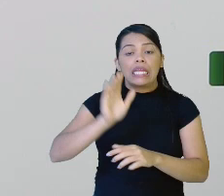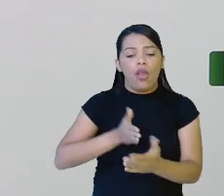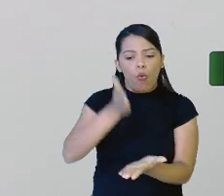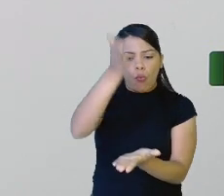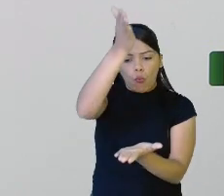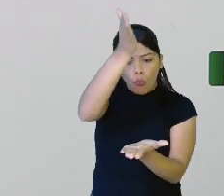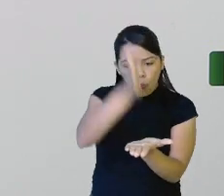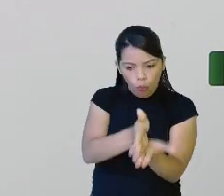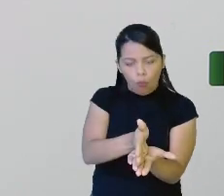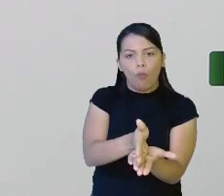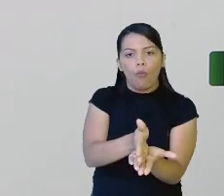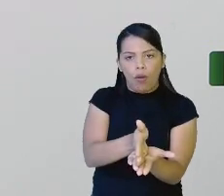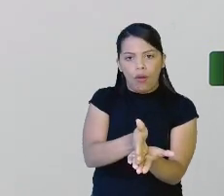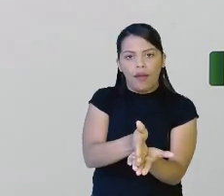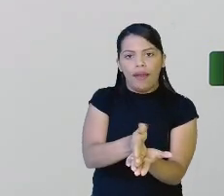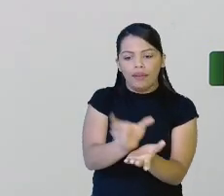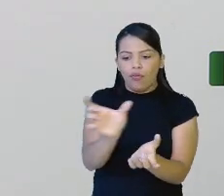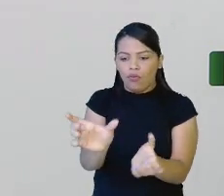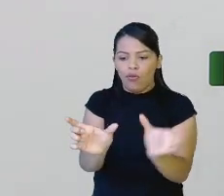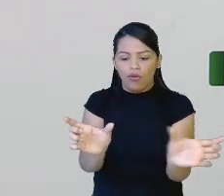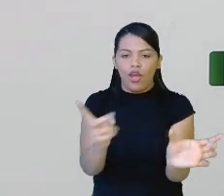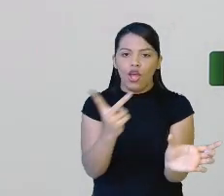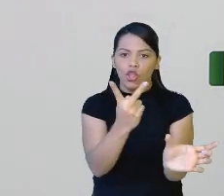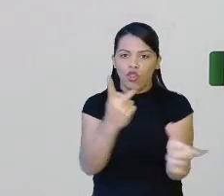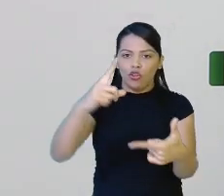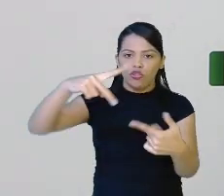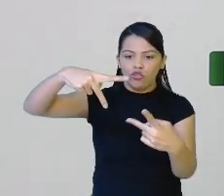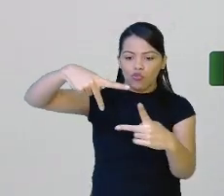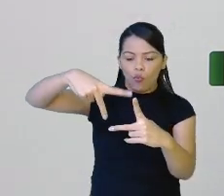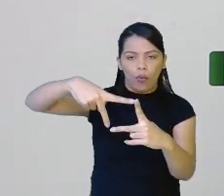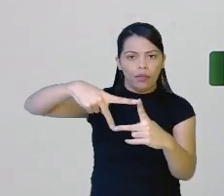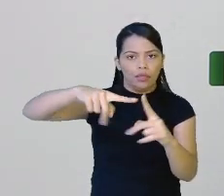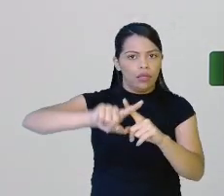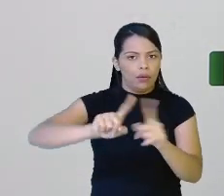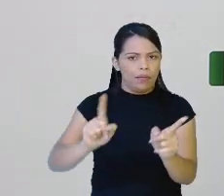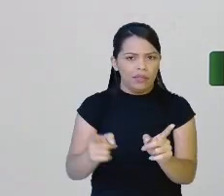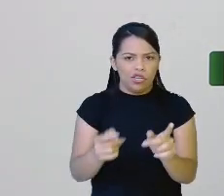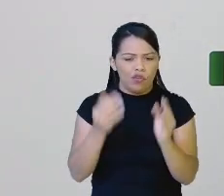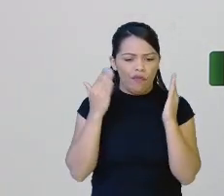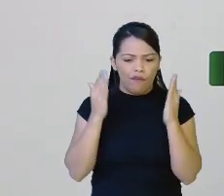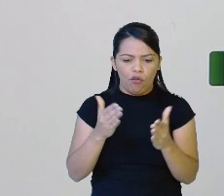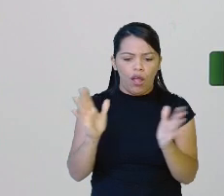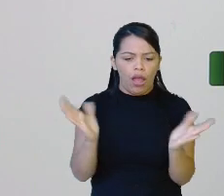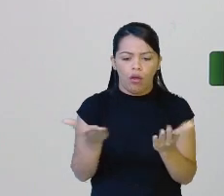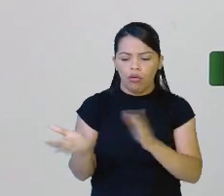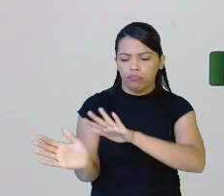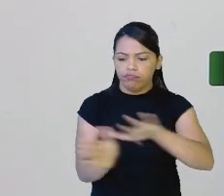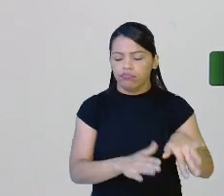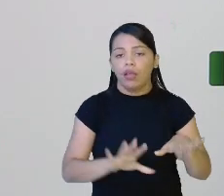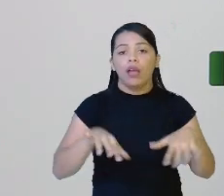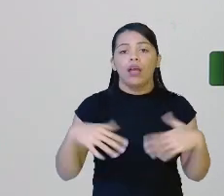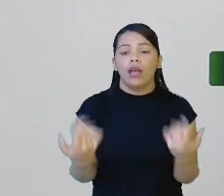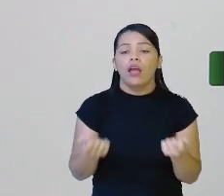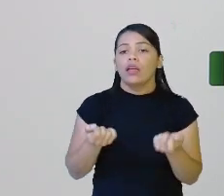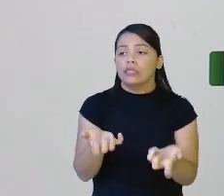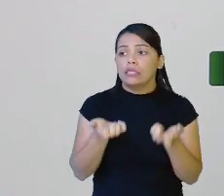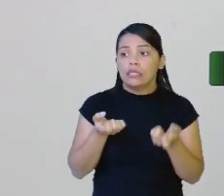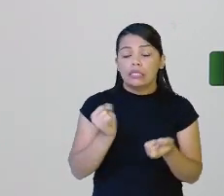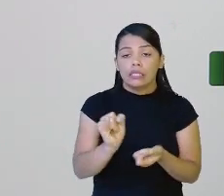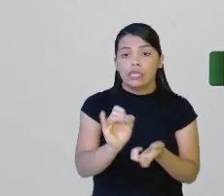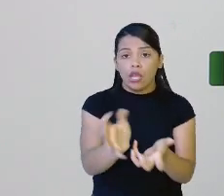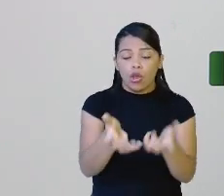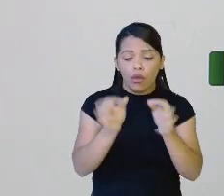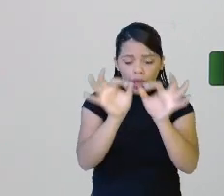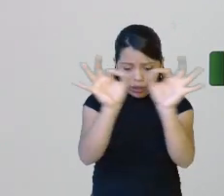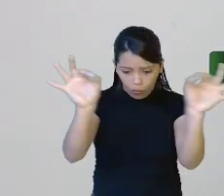um quadrado. Mas não é isso que a gente vai focar agora. Se eu quero o perímetro, eu só vou precisar fazer